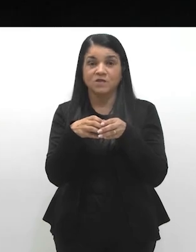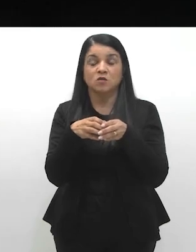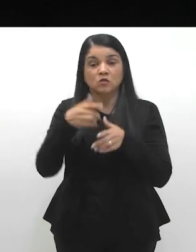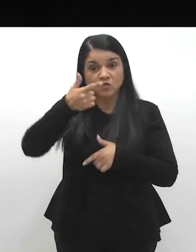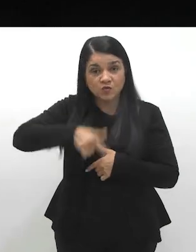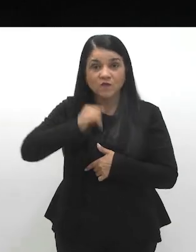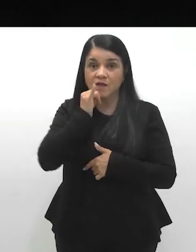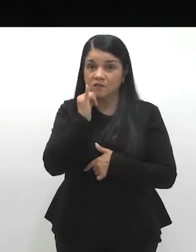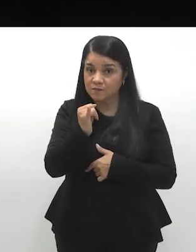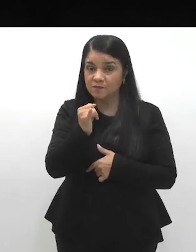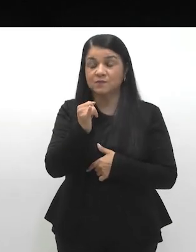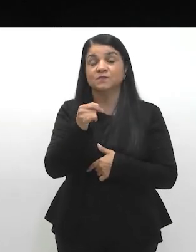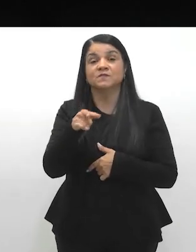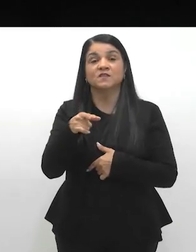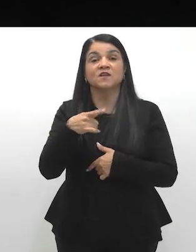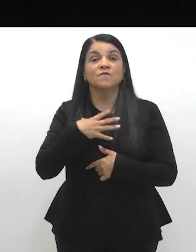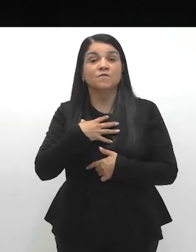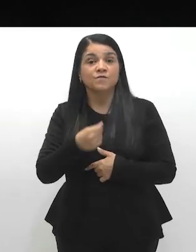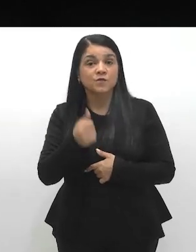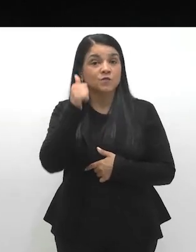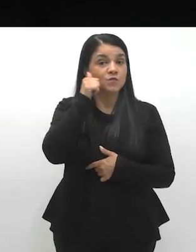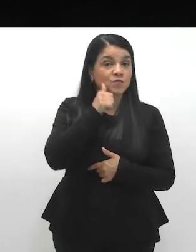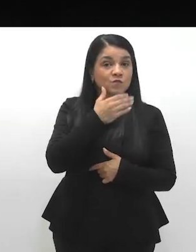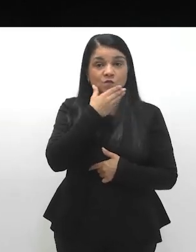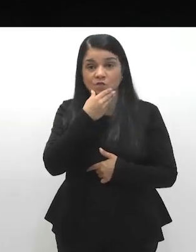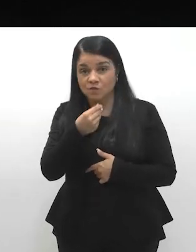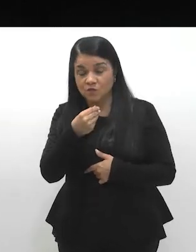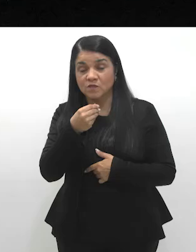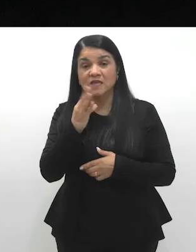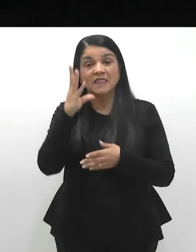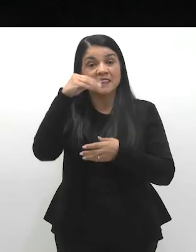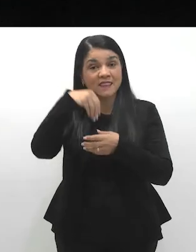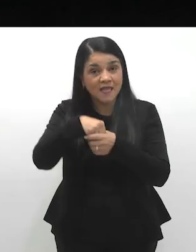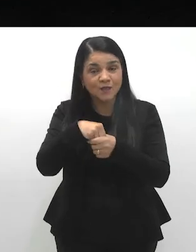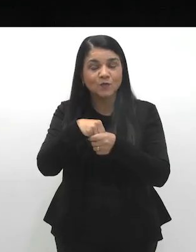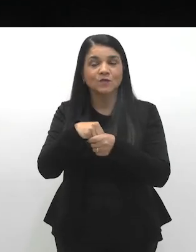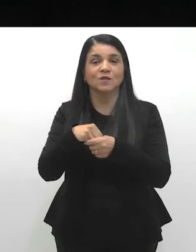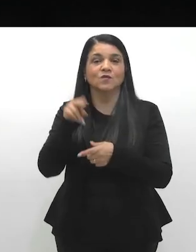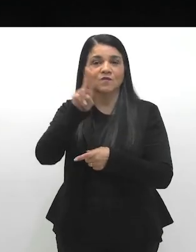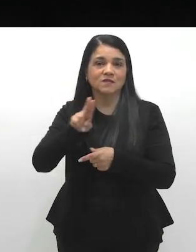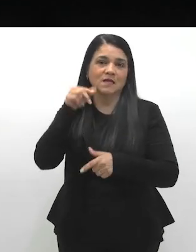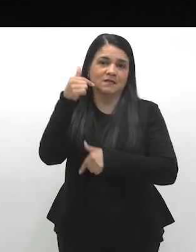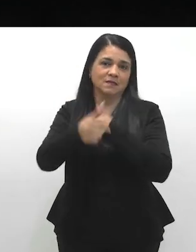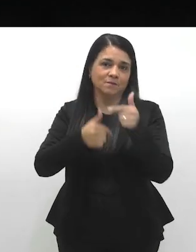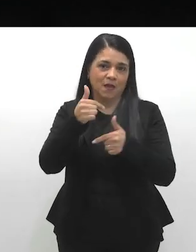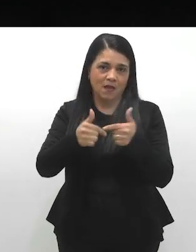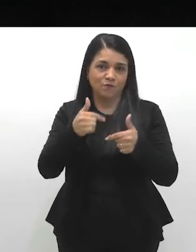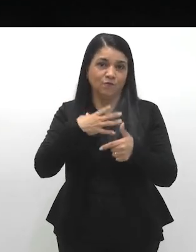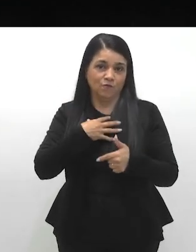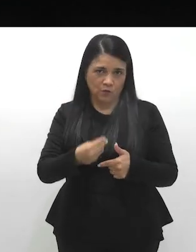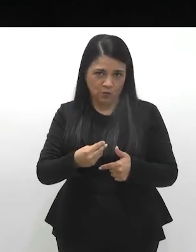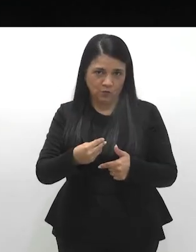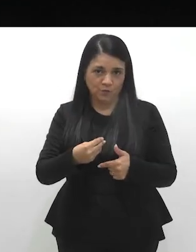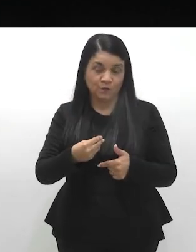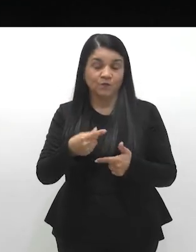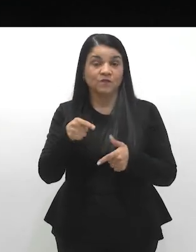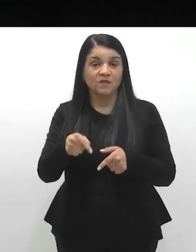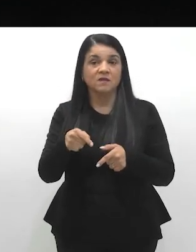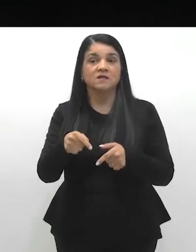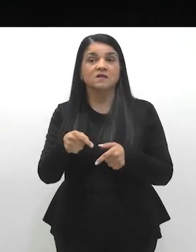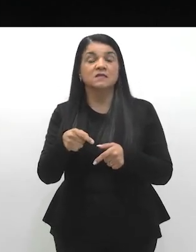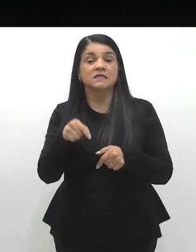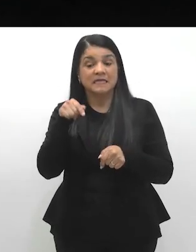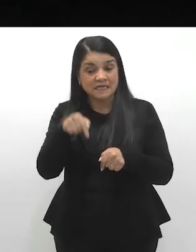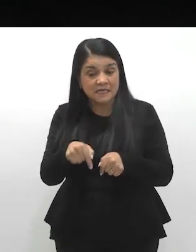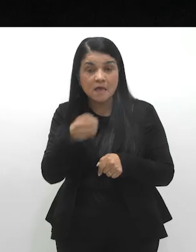eu insisto em repetir, são os filhos e filhas de trabalhadores que estão dentro da universidade agora. Então, nós temos que falar para eles, vem para cá que aqui é